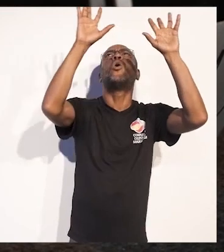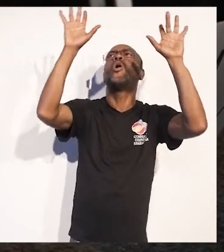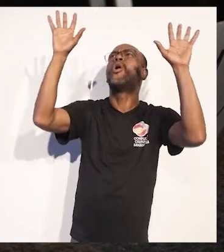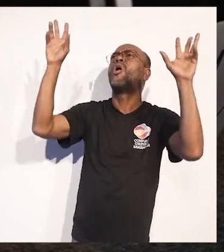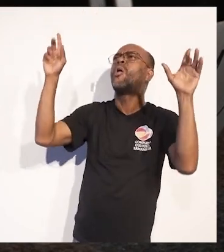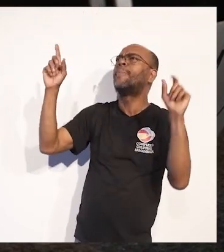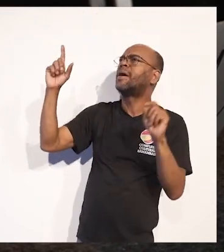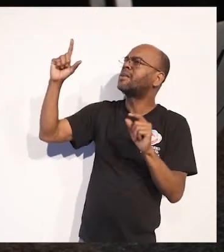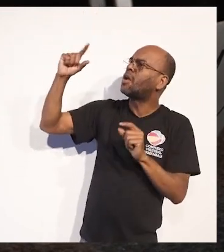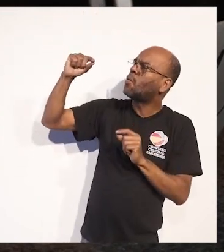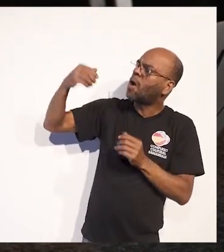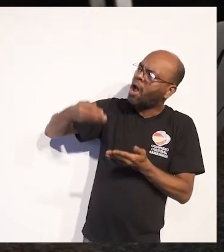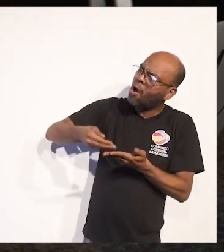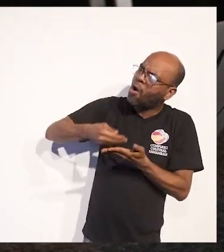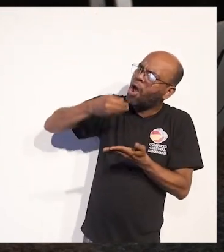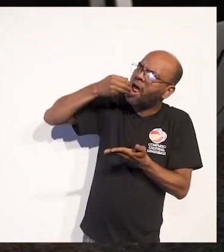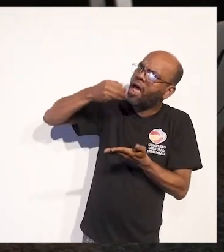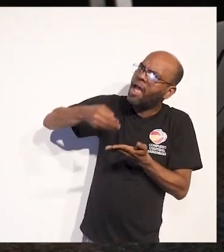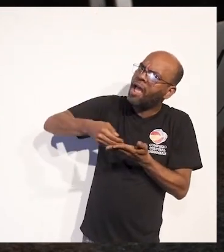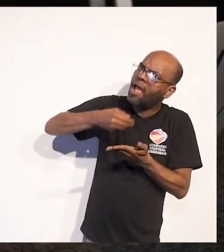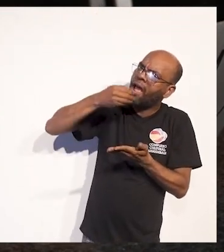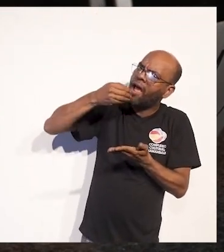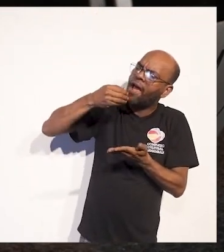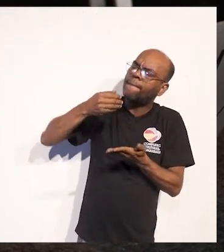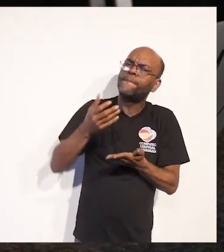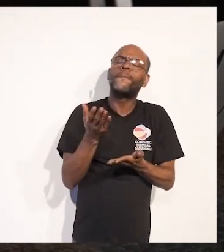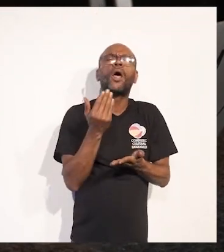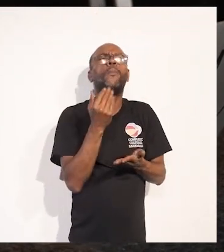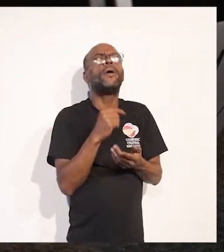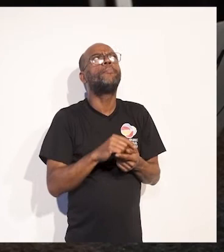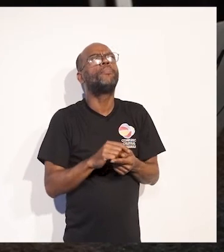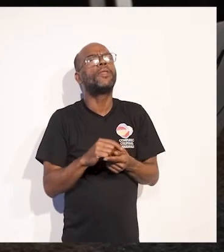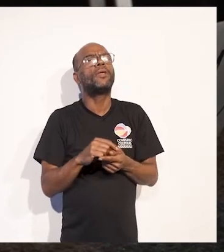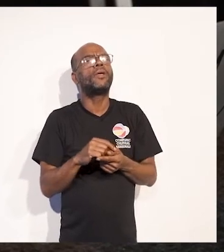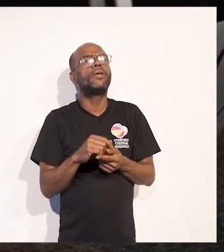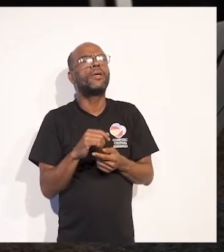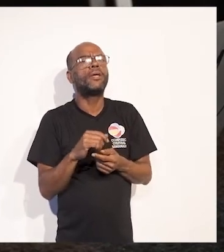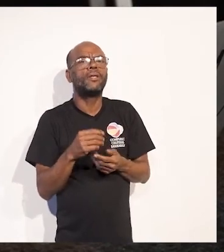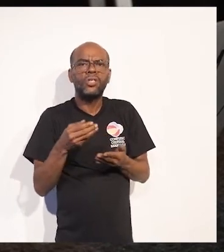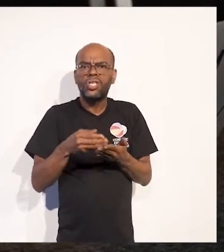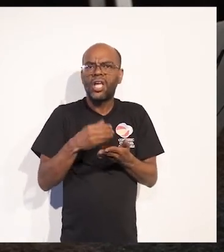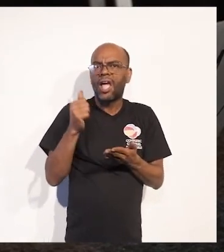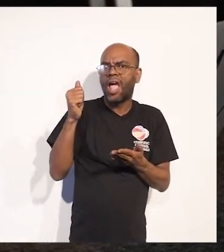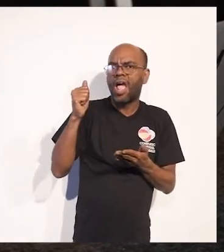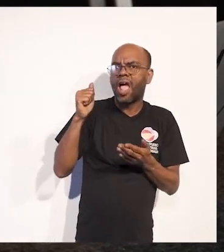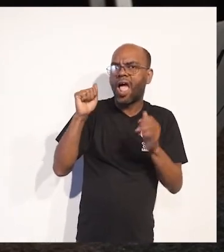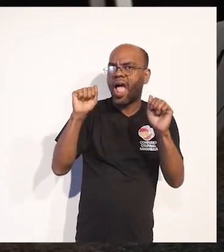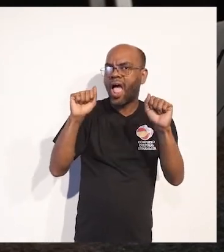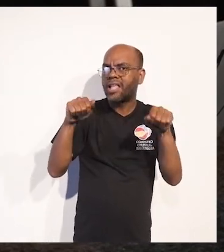várias colherzinhas. Essas colherzinhas que você come, sei lá, açaí ou